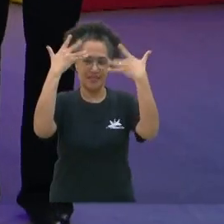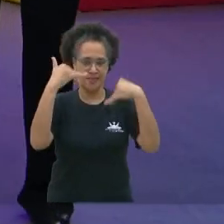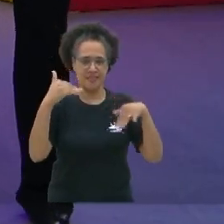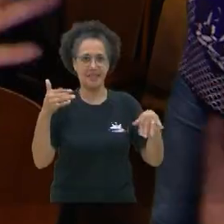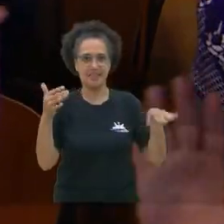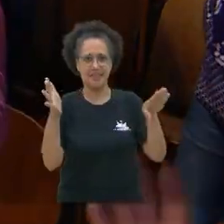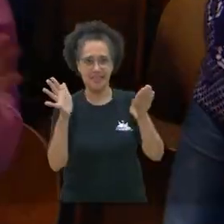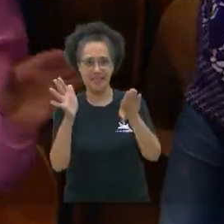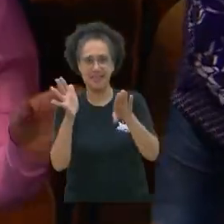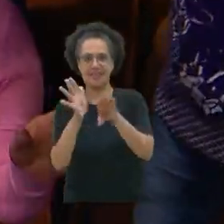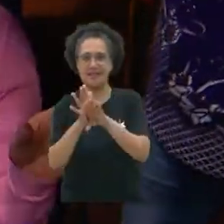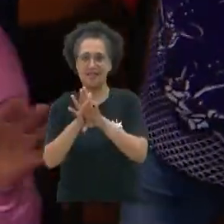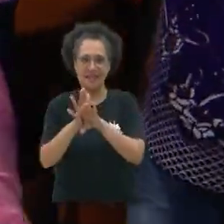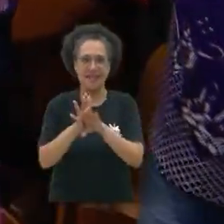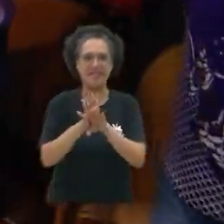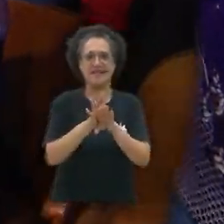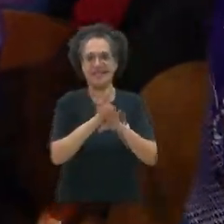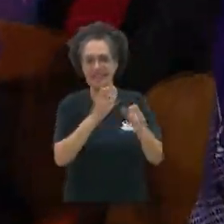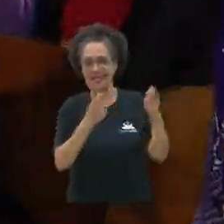chegar.